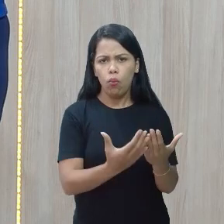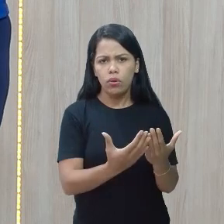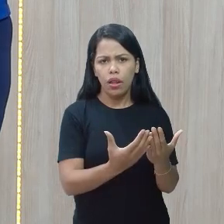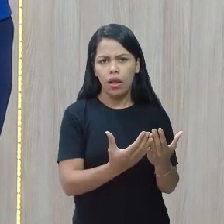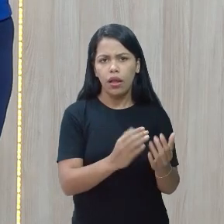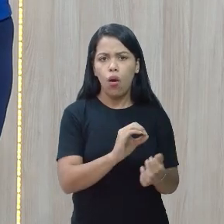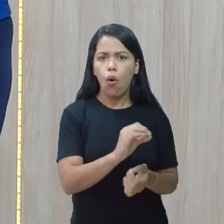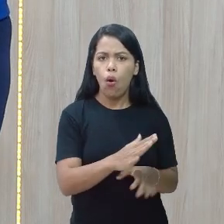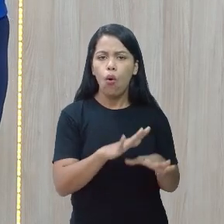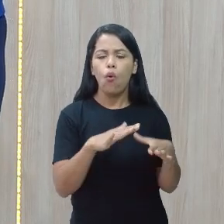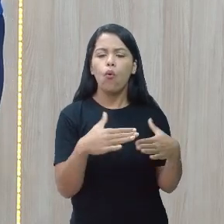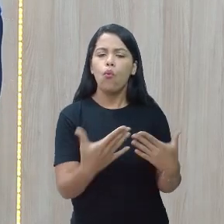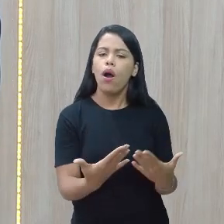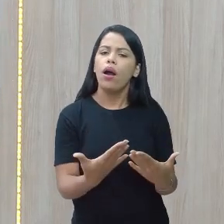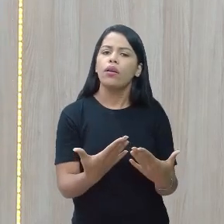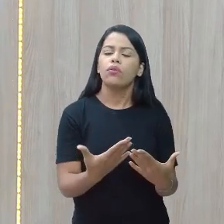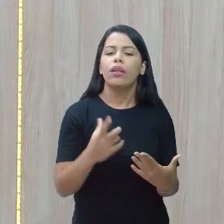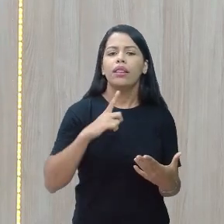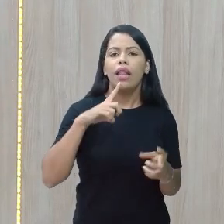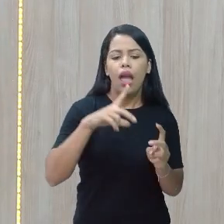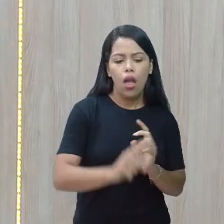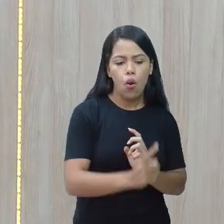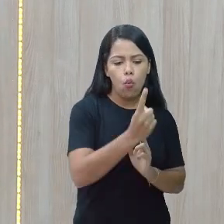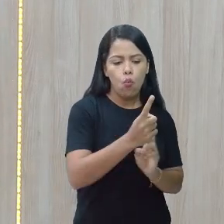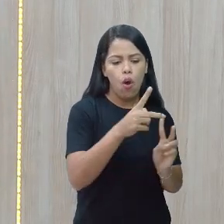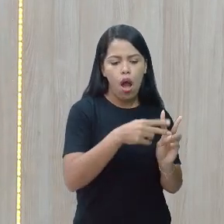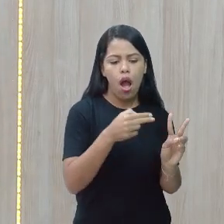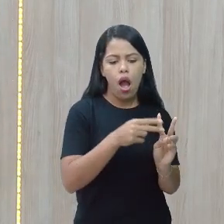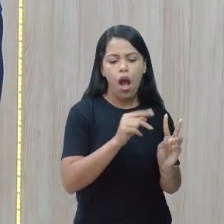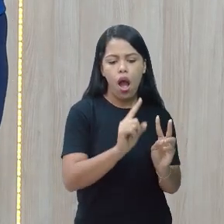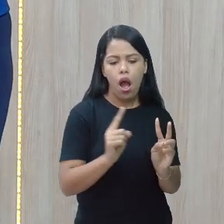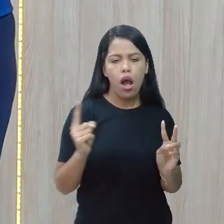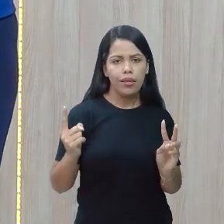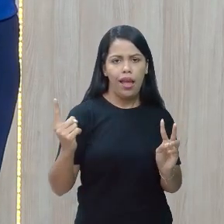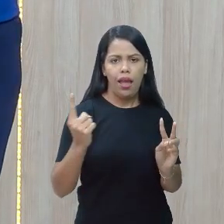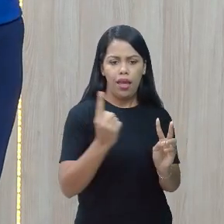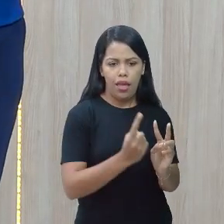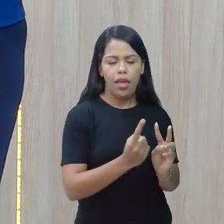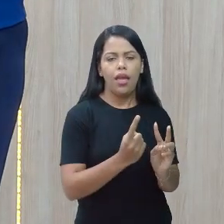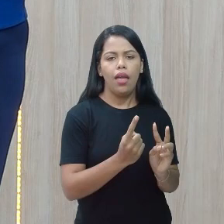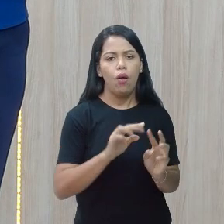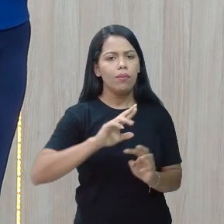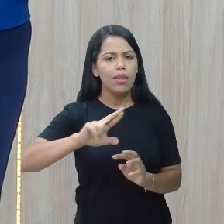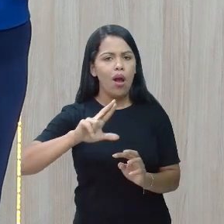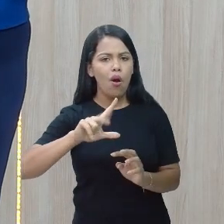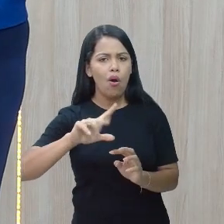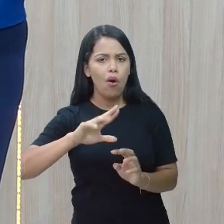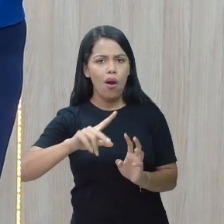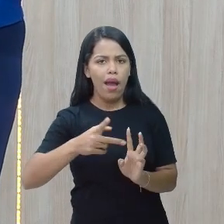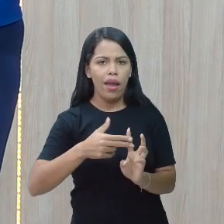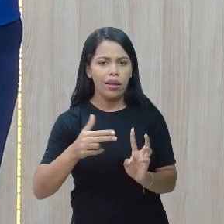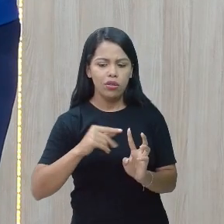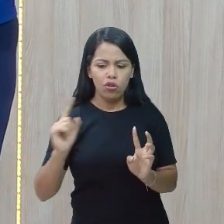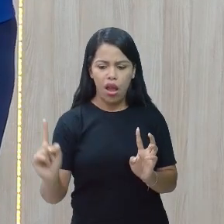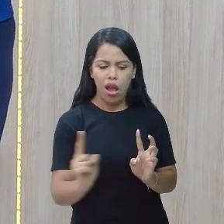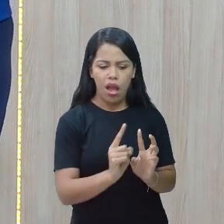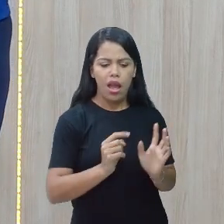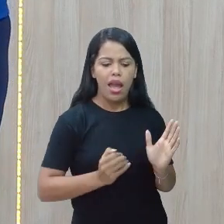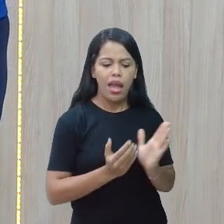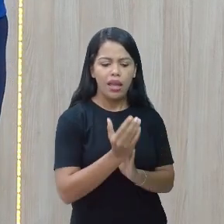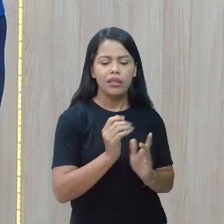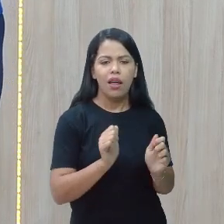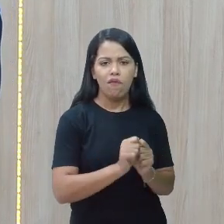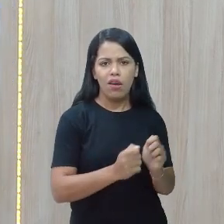né, de certa forma, inserido dentro da cultura não índia, e ele produz um outro tipo de musicalidade, ele